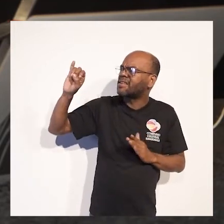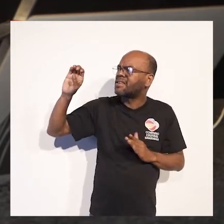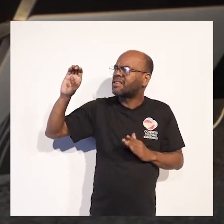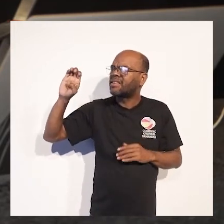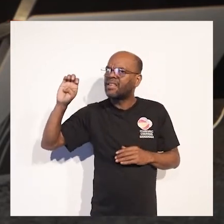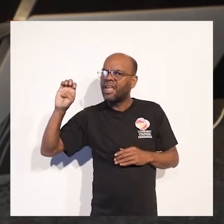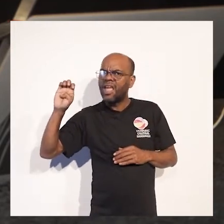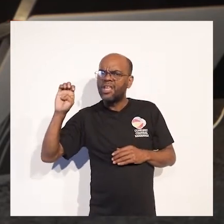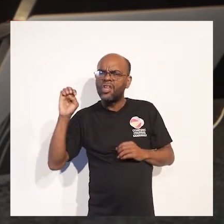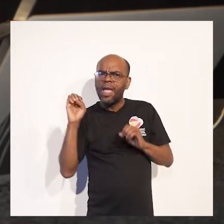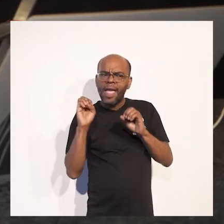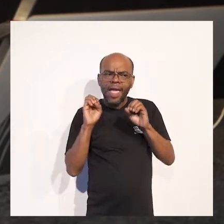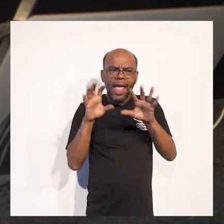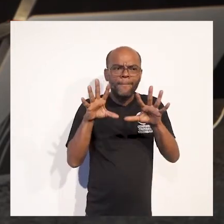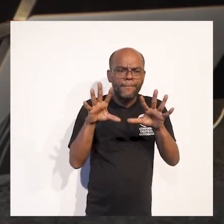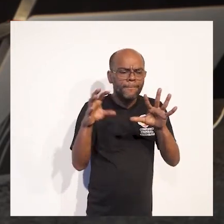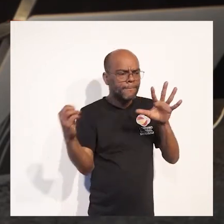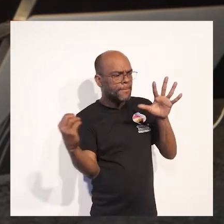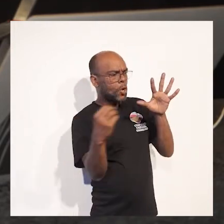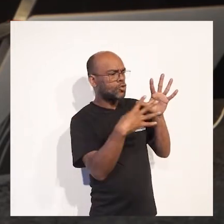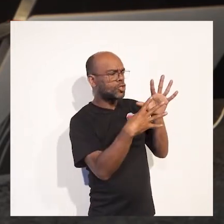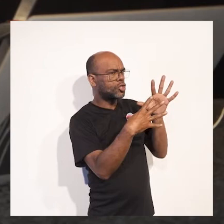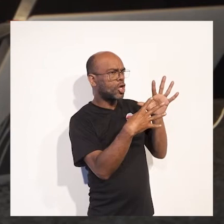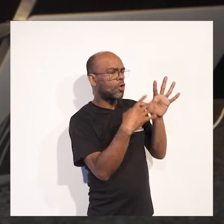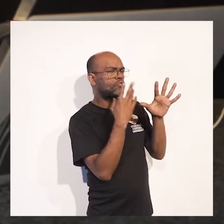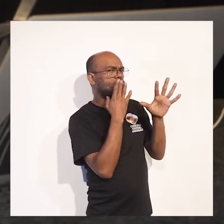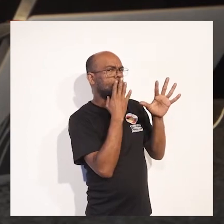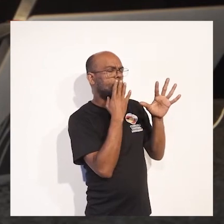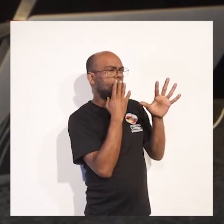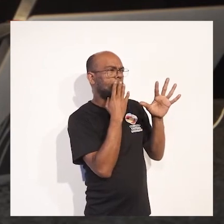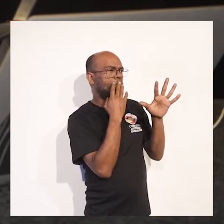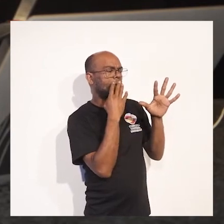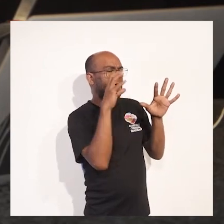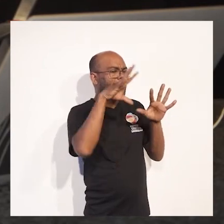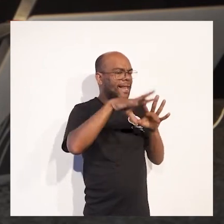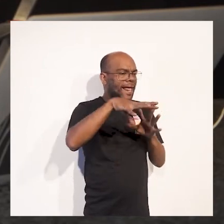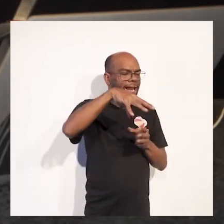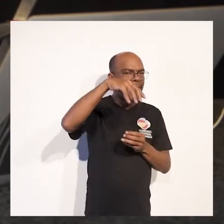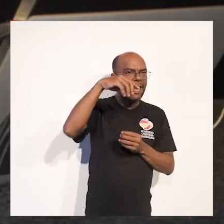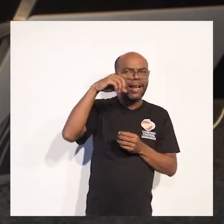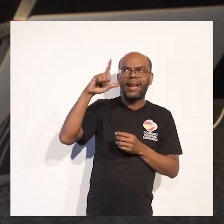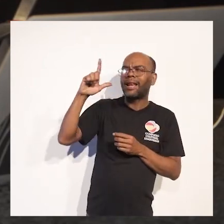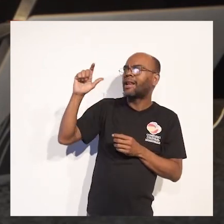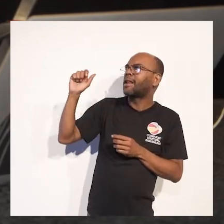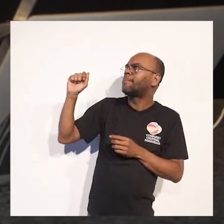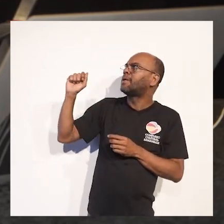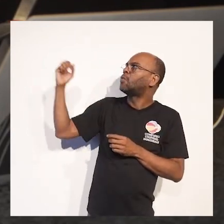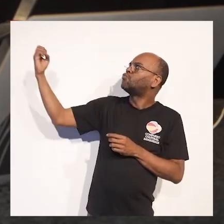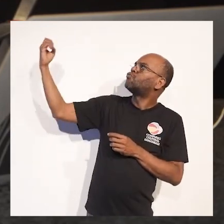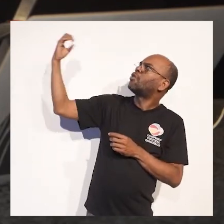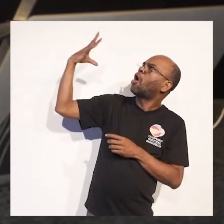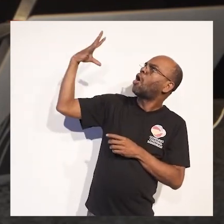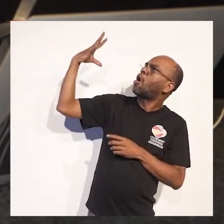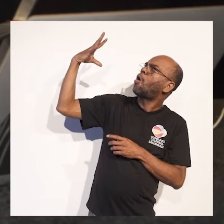uma referência com o Sol. Pegando o Sol, sendo o nosso reprodutor de 100%